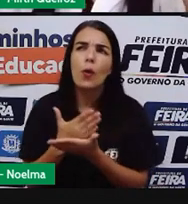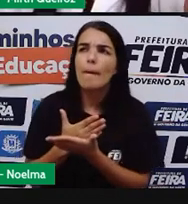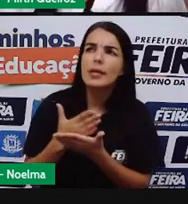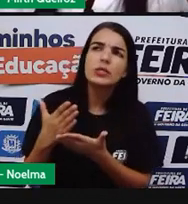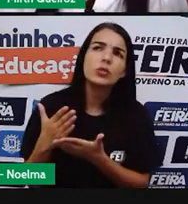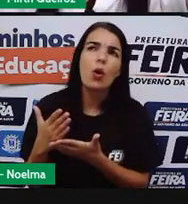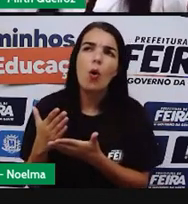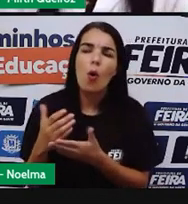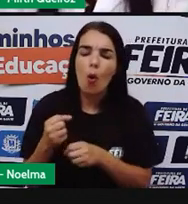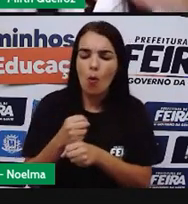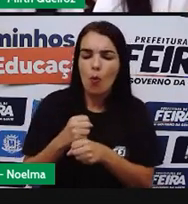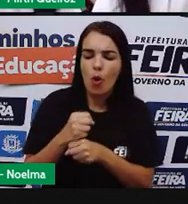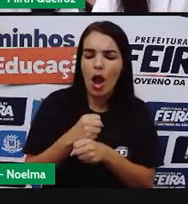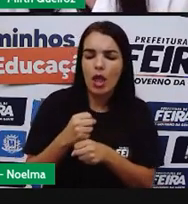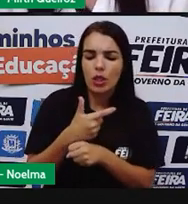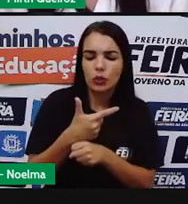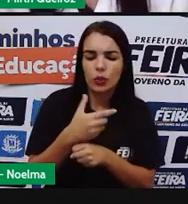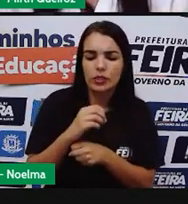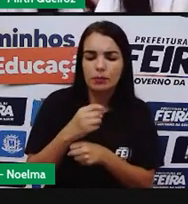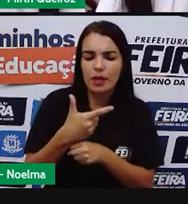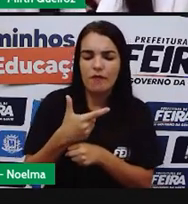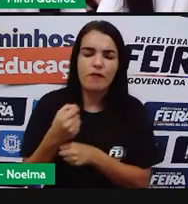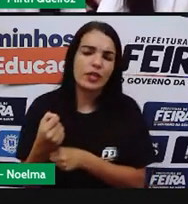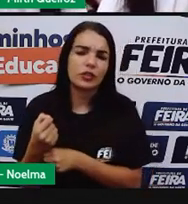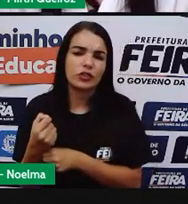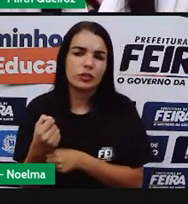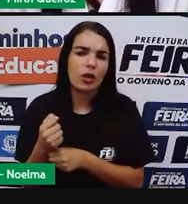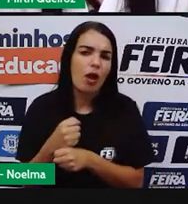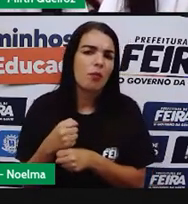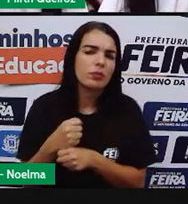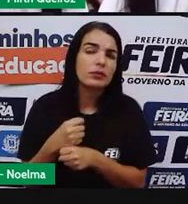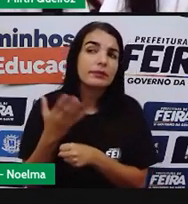o nosso ano letivo de 2020, né?